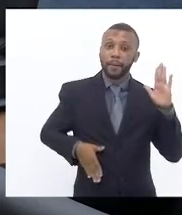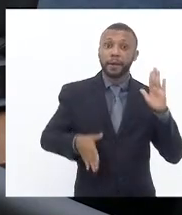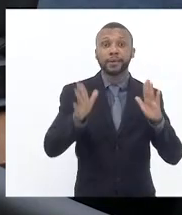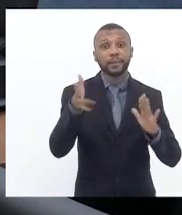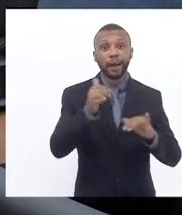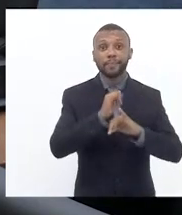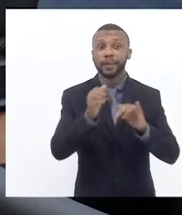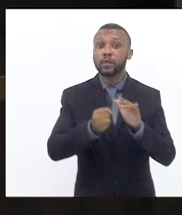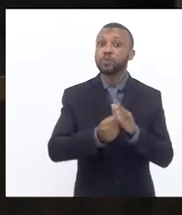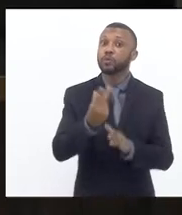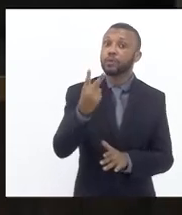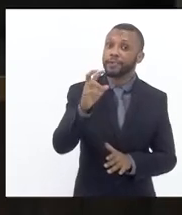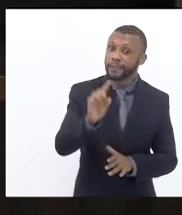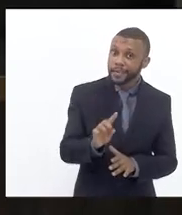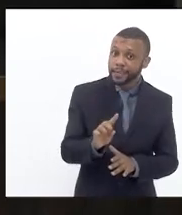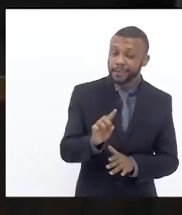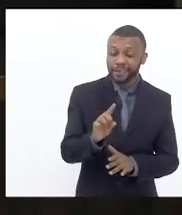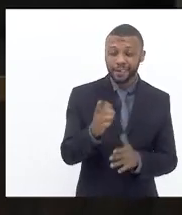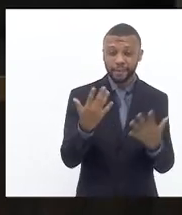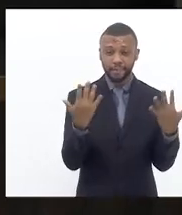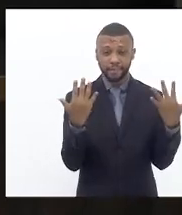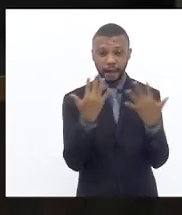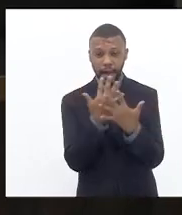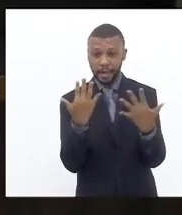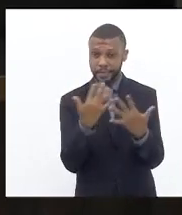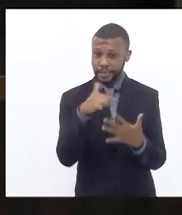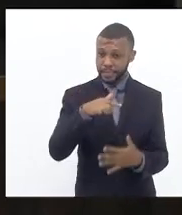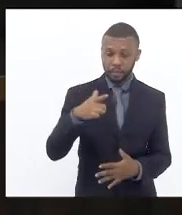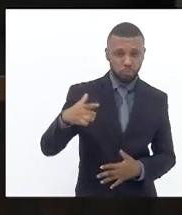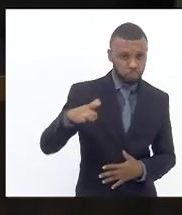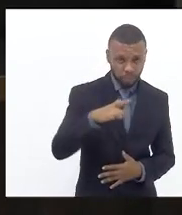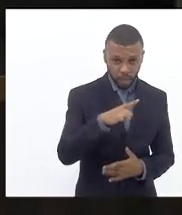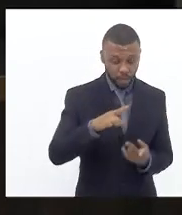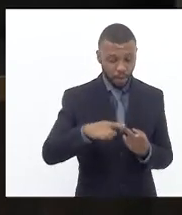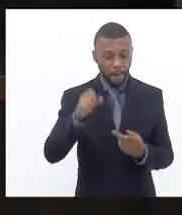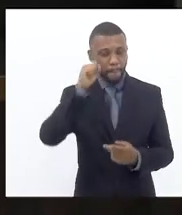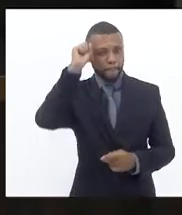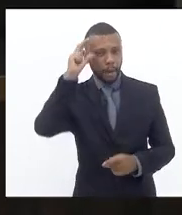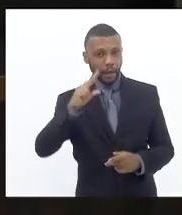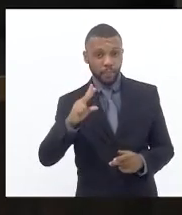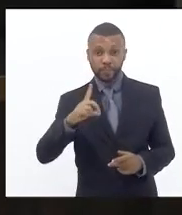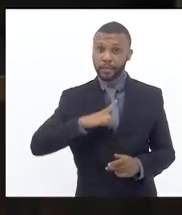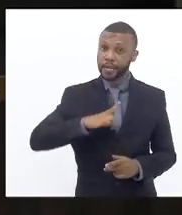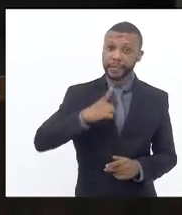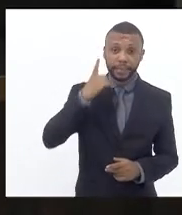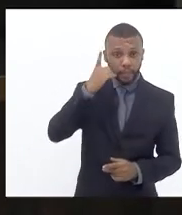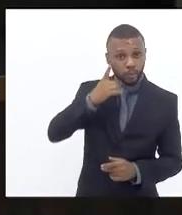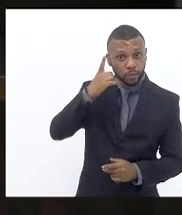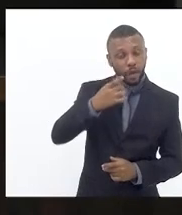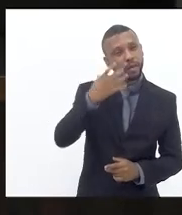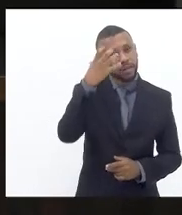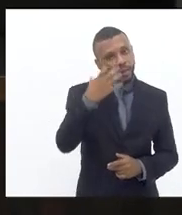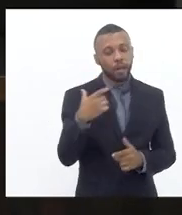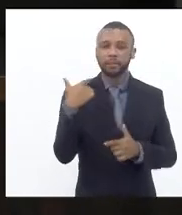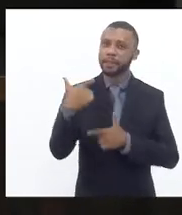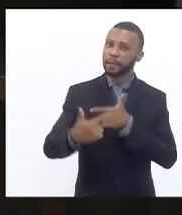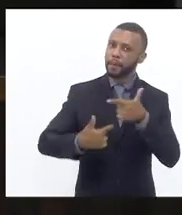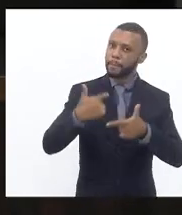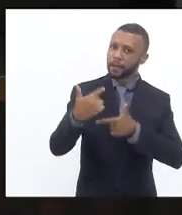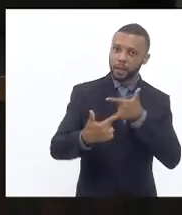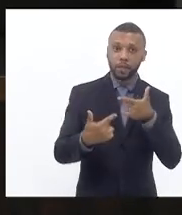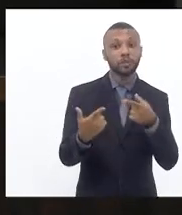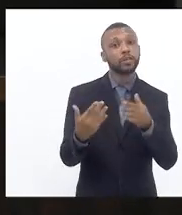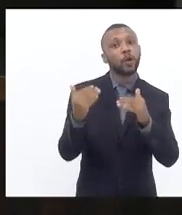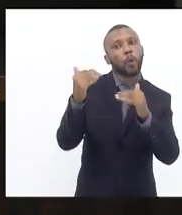duas vezes isso aqui não tem farsa e aqui não tem malandro aqui tem Deputado sério tá trabalhando